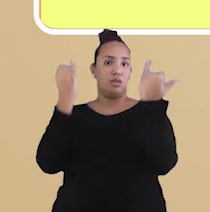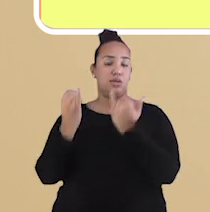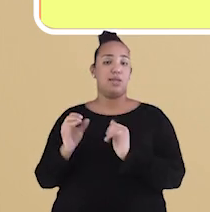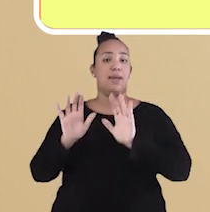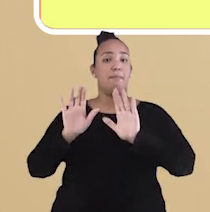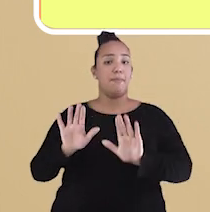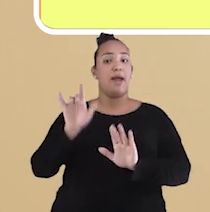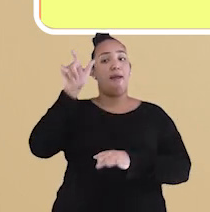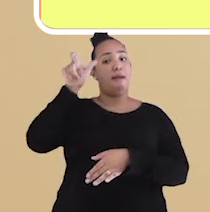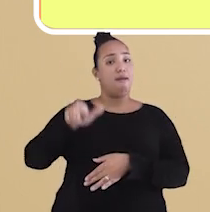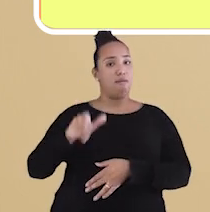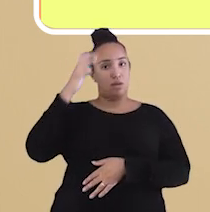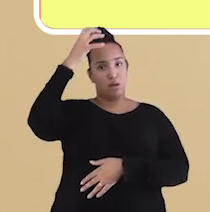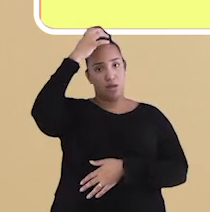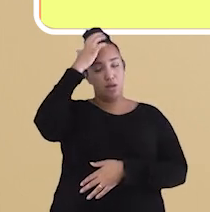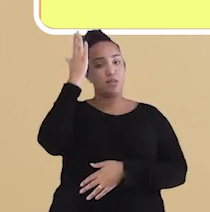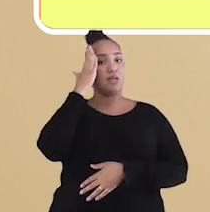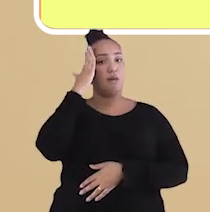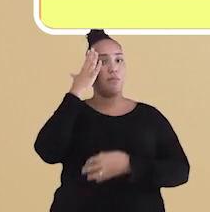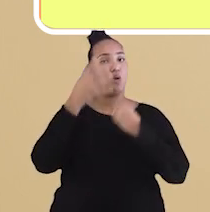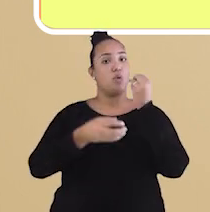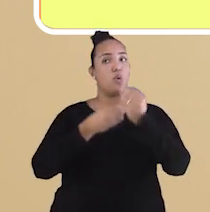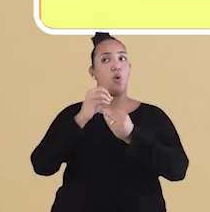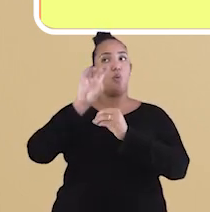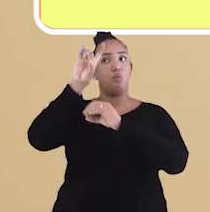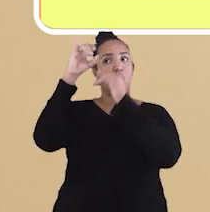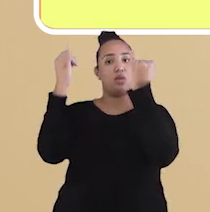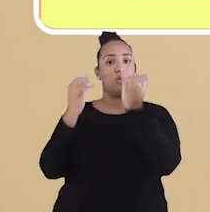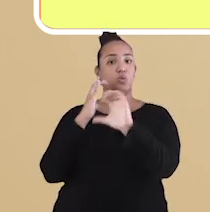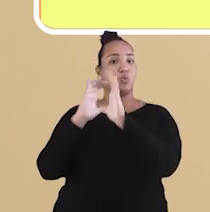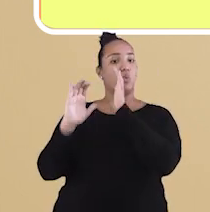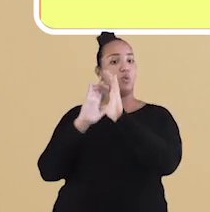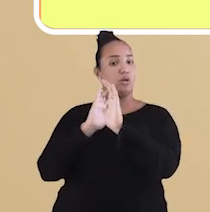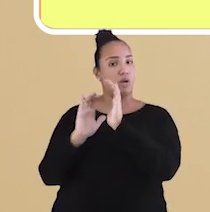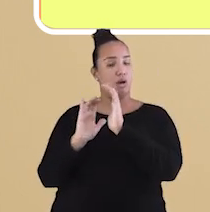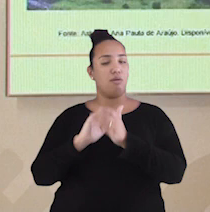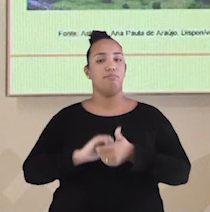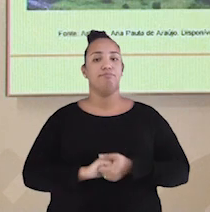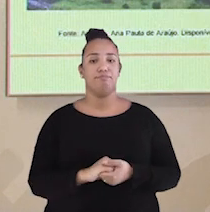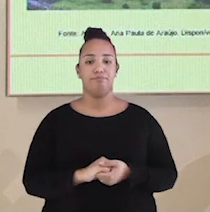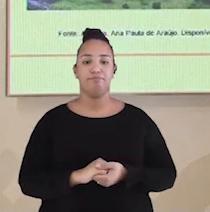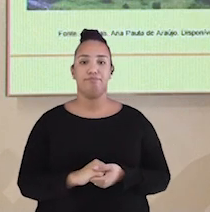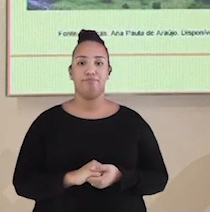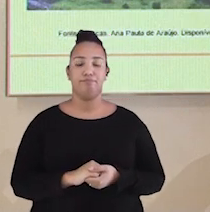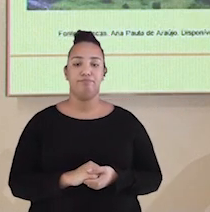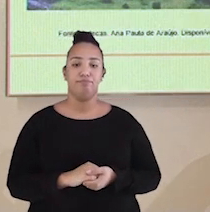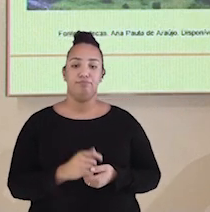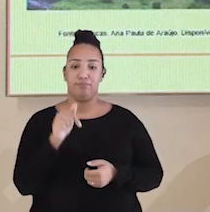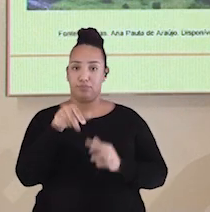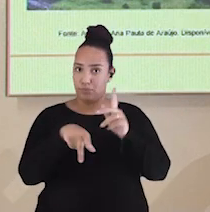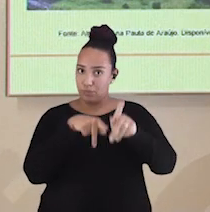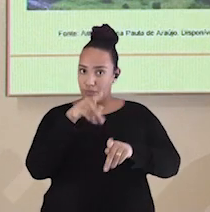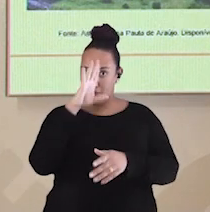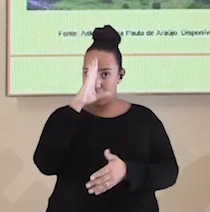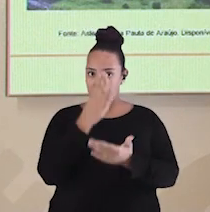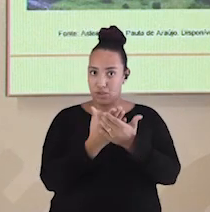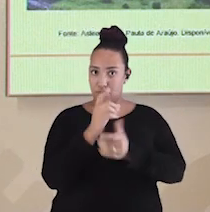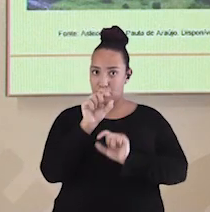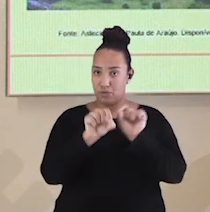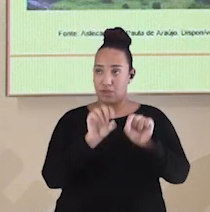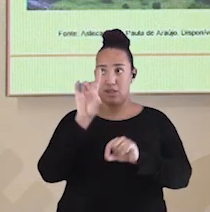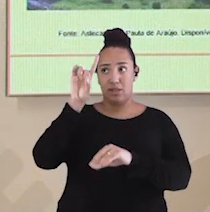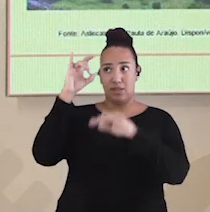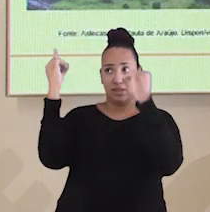capaz de intermediar a comunicação com os deuses. Eles acreditavam que para manter os